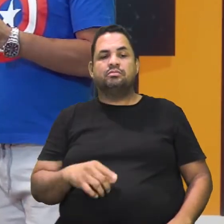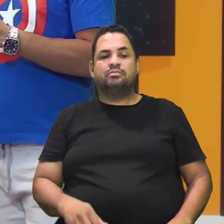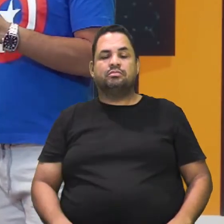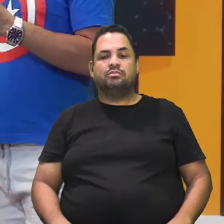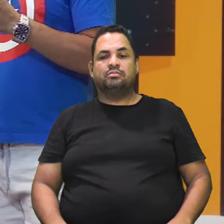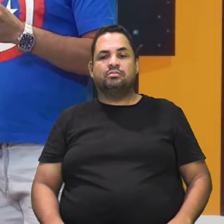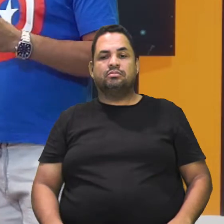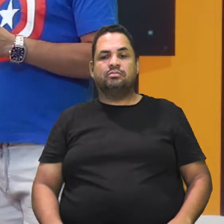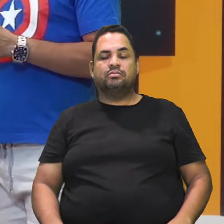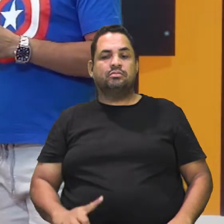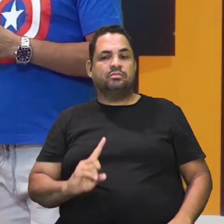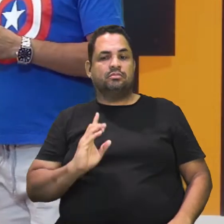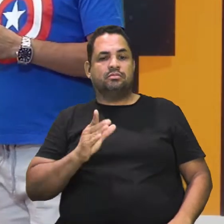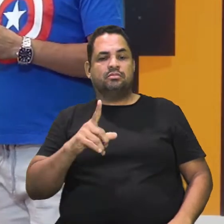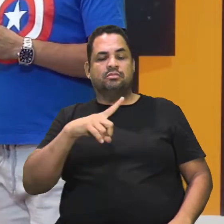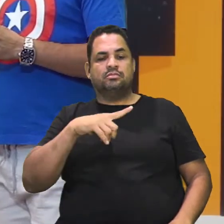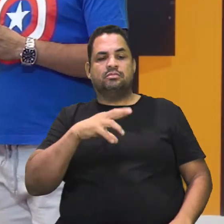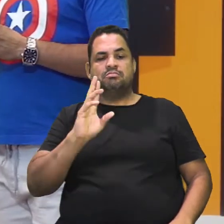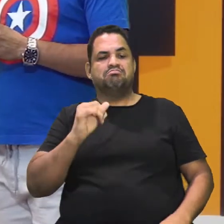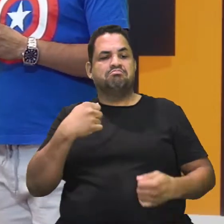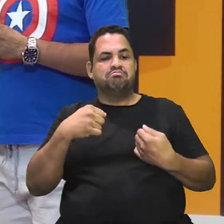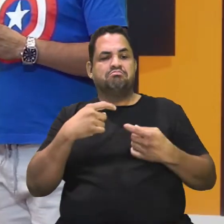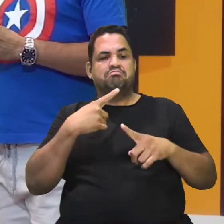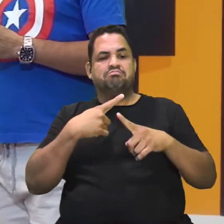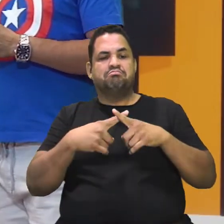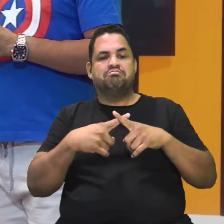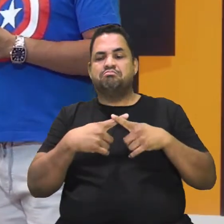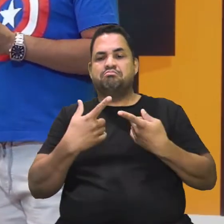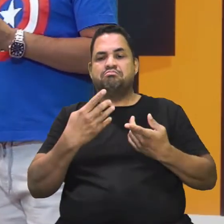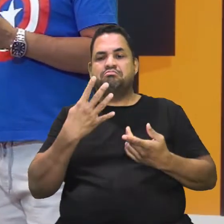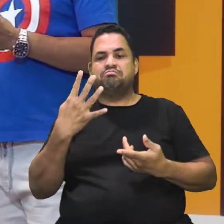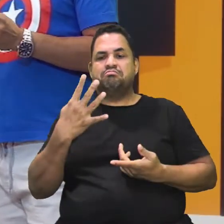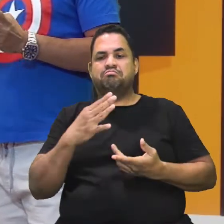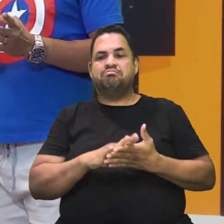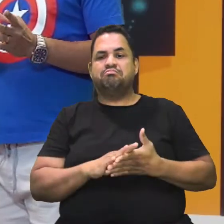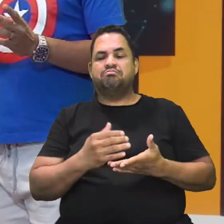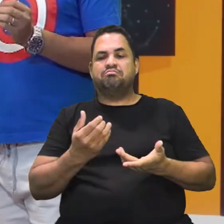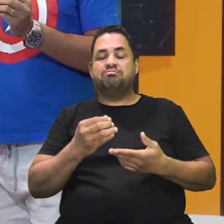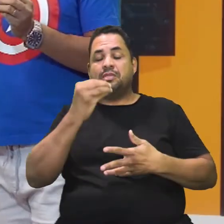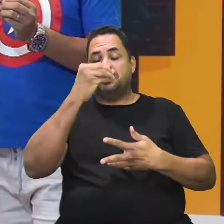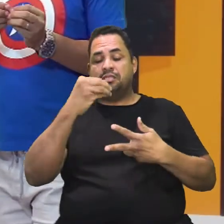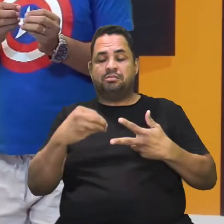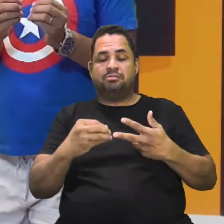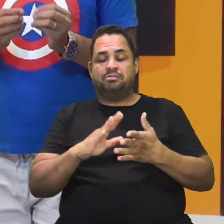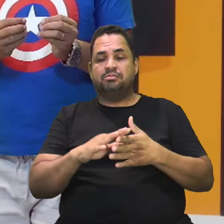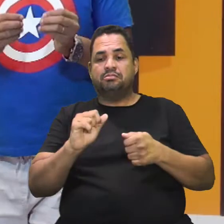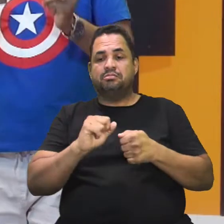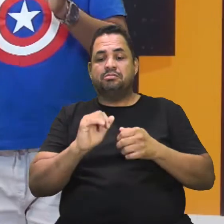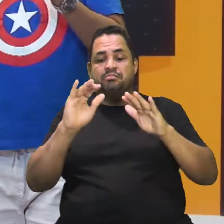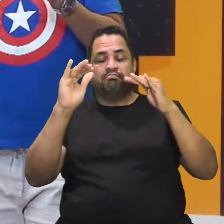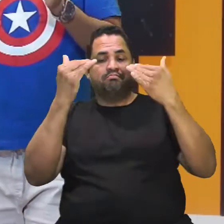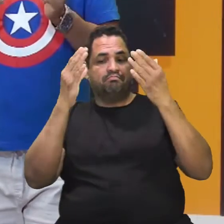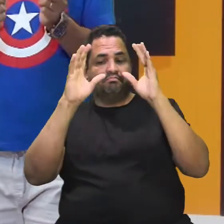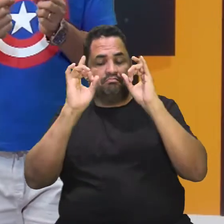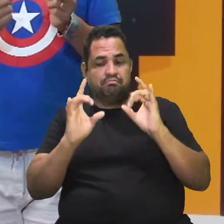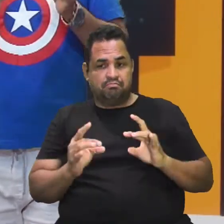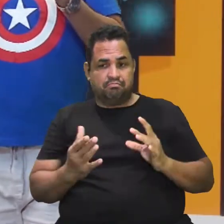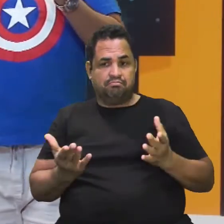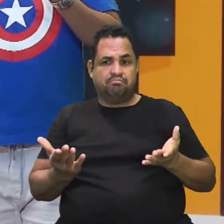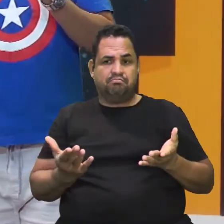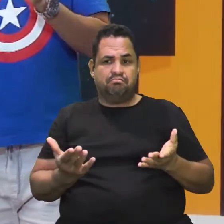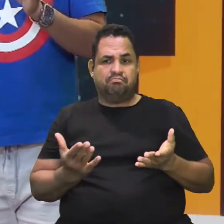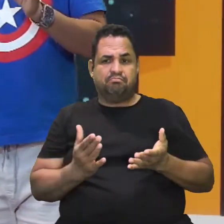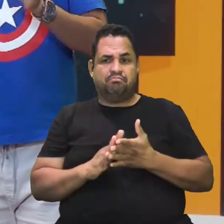negativos. Já achava a resposta direta. Sem precisar nem multiplicar por aquele 4 lá. Então, se o Enem fizer isso, o aluno ficou atento aos